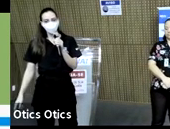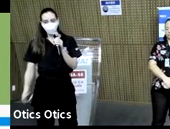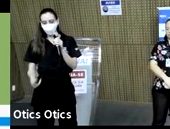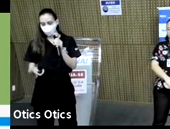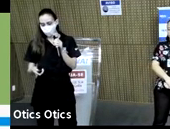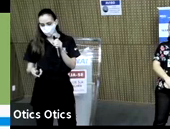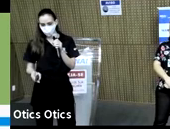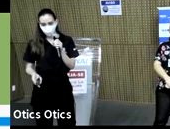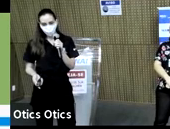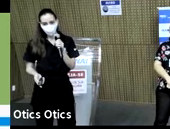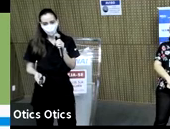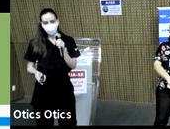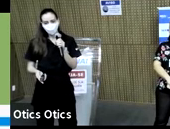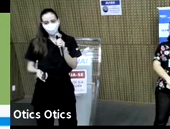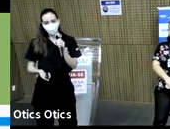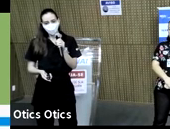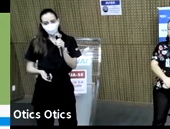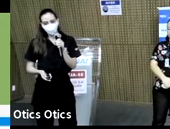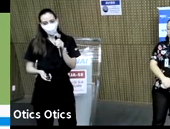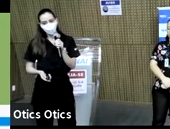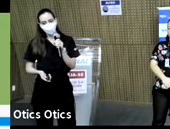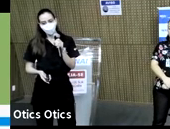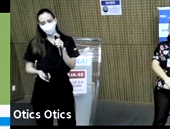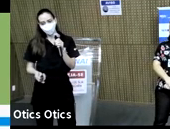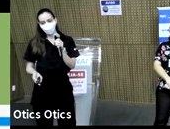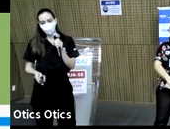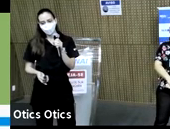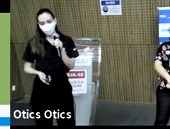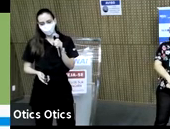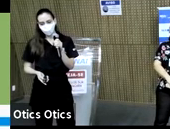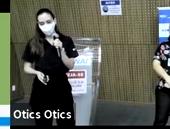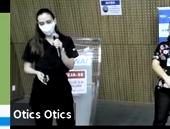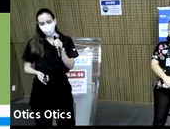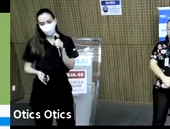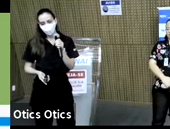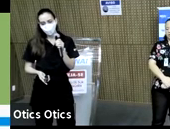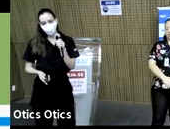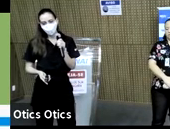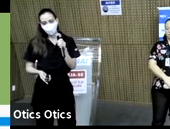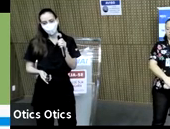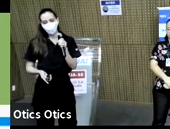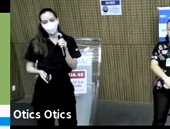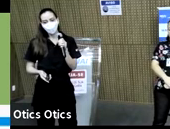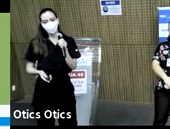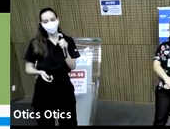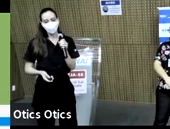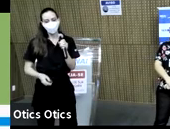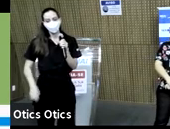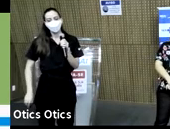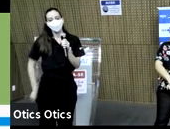em 2021. Então, nós não tivemos discussão para essas estratégias, né?